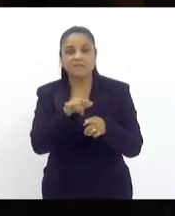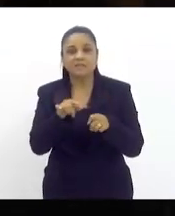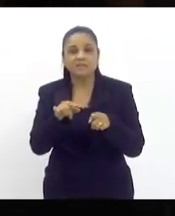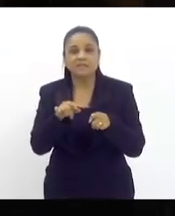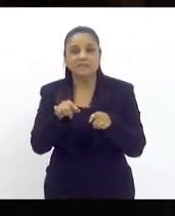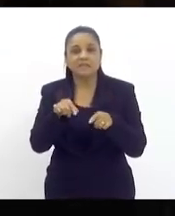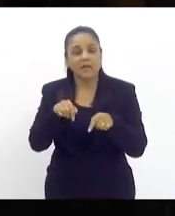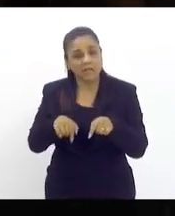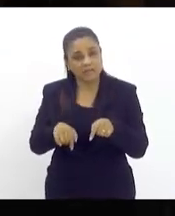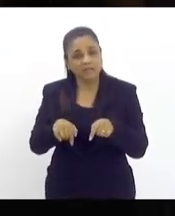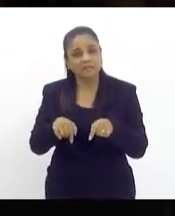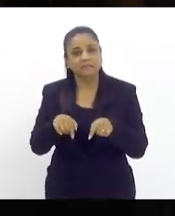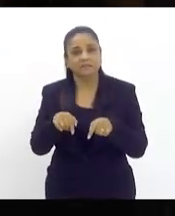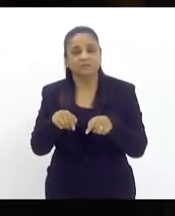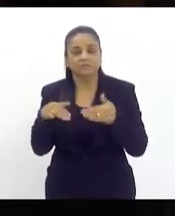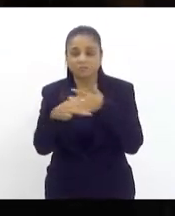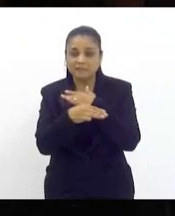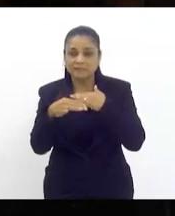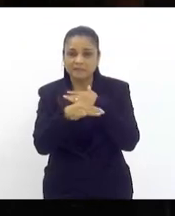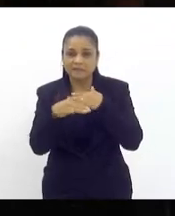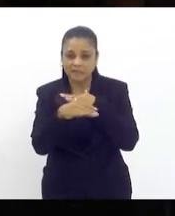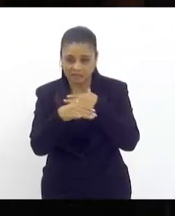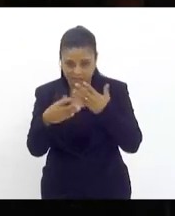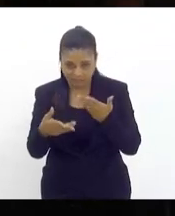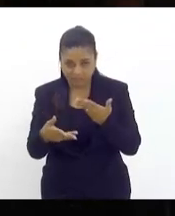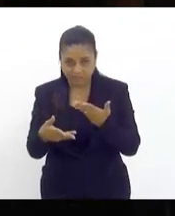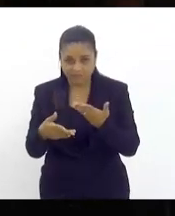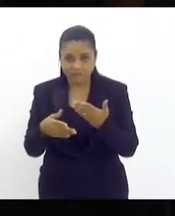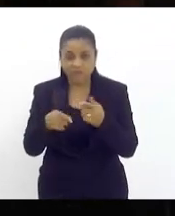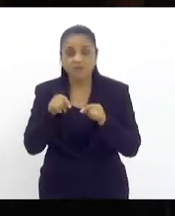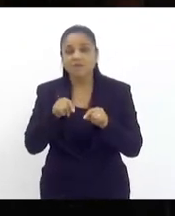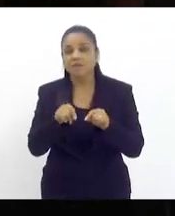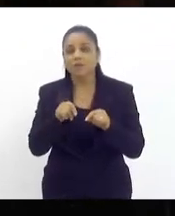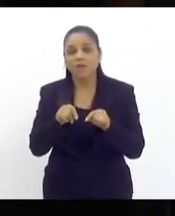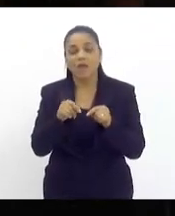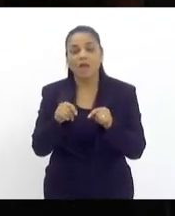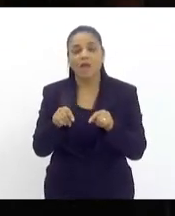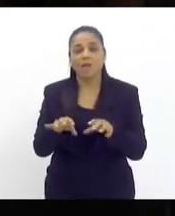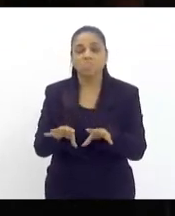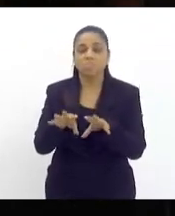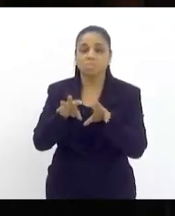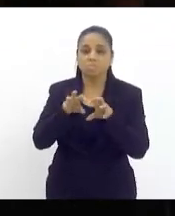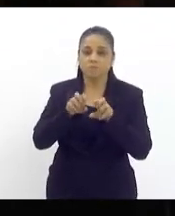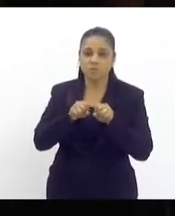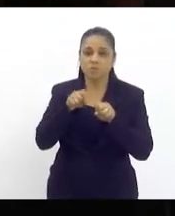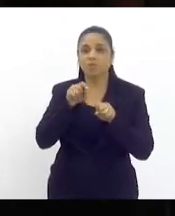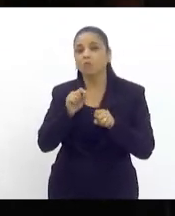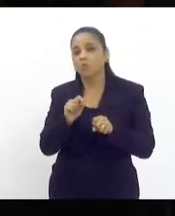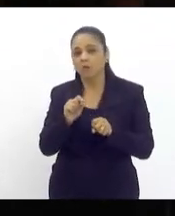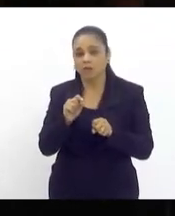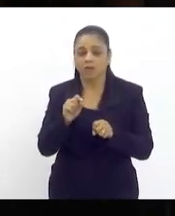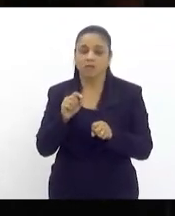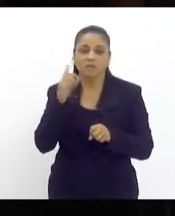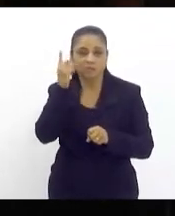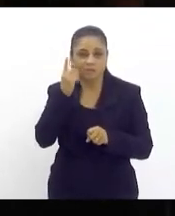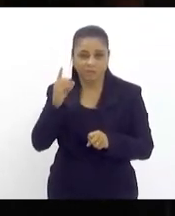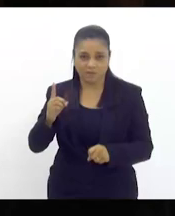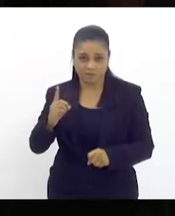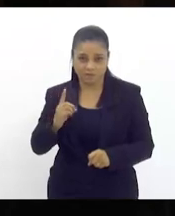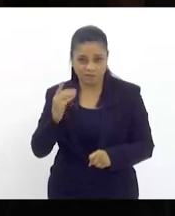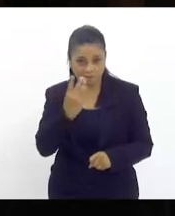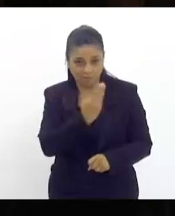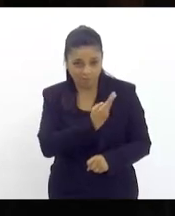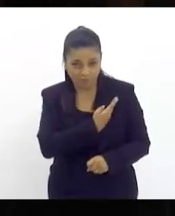Rio de Janeiro enquanto cidade metropolitana que acaba absorvendo também deputada Dani Balbi todas